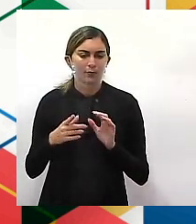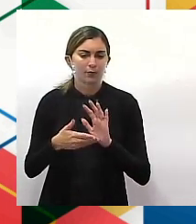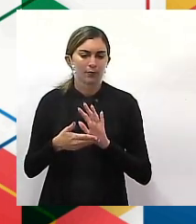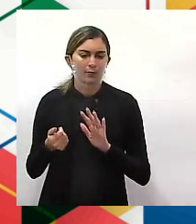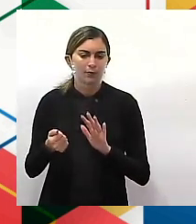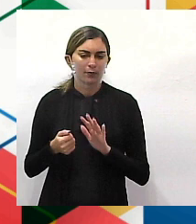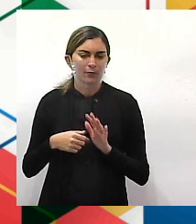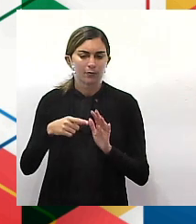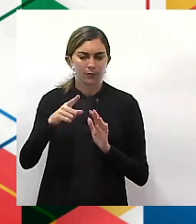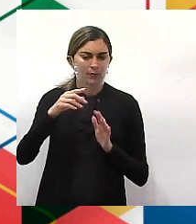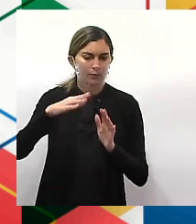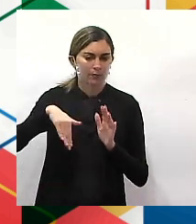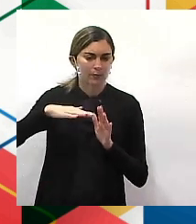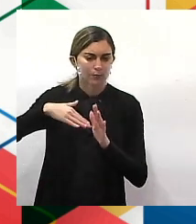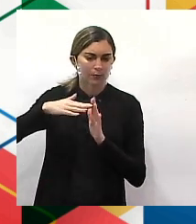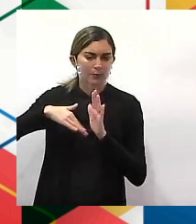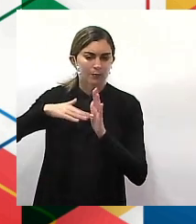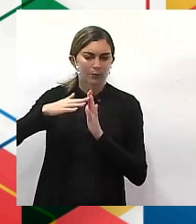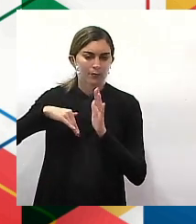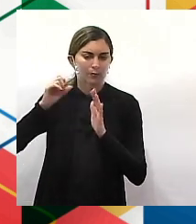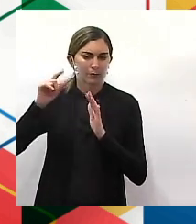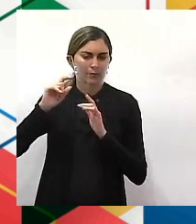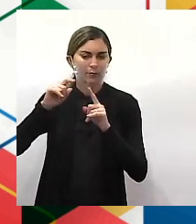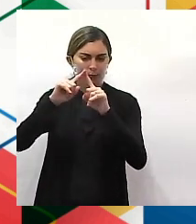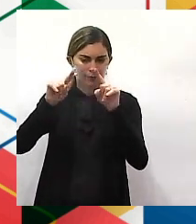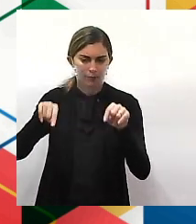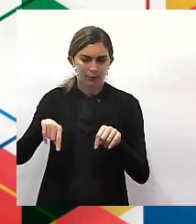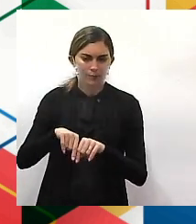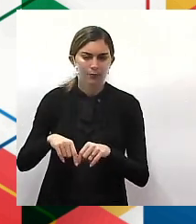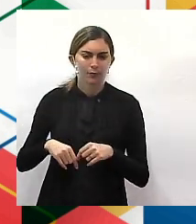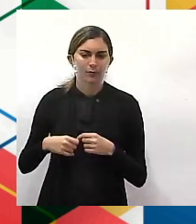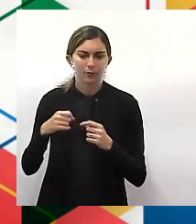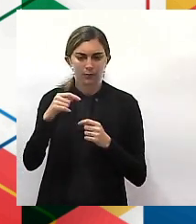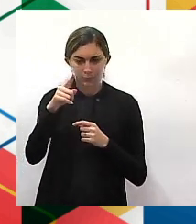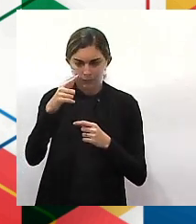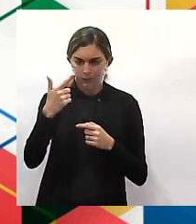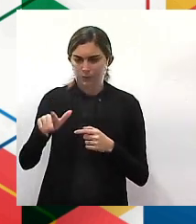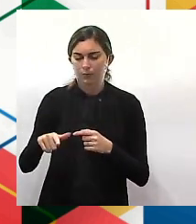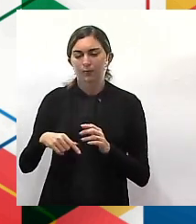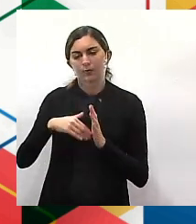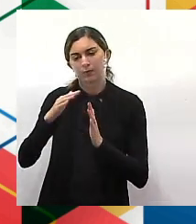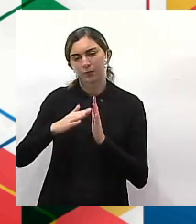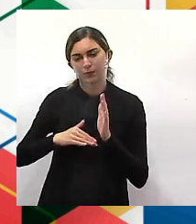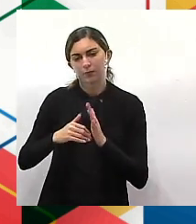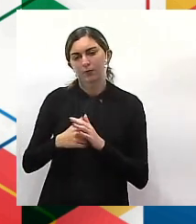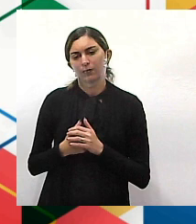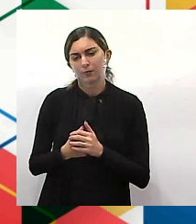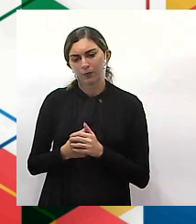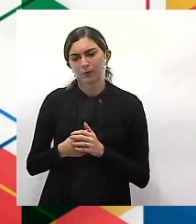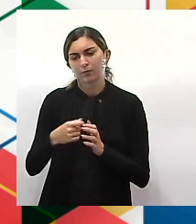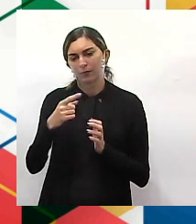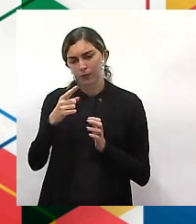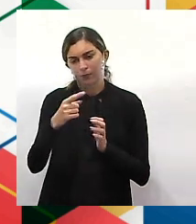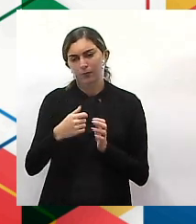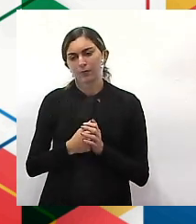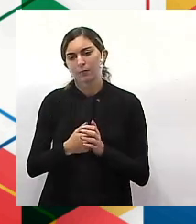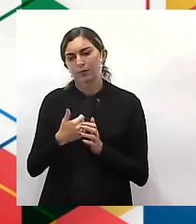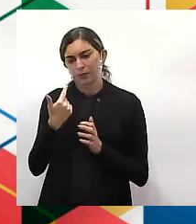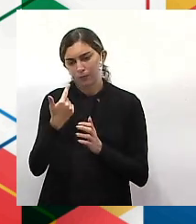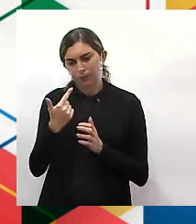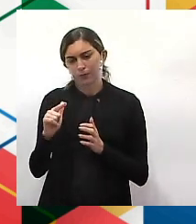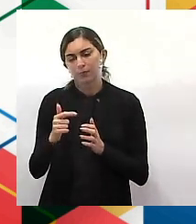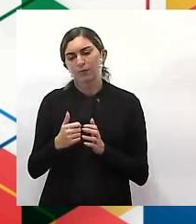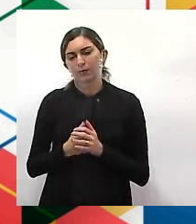tirar esse pedaço aqui, que é um triângulo. Eu vou tirar esse pedaço aqui, que é outro triângulo. E vou tirar esse outro pedaço aqui,